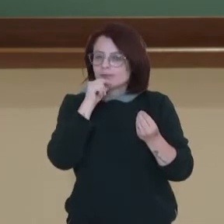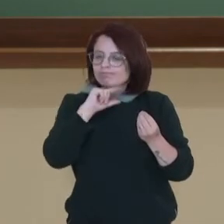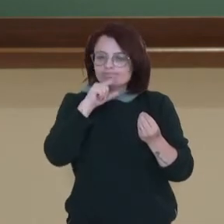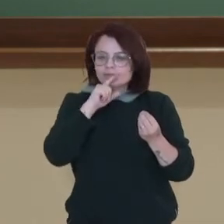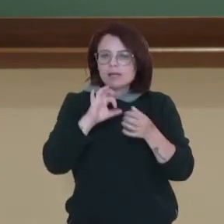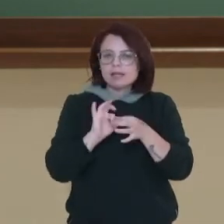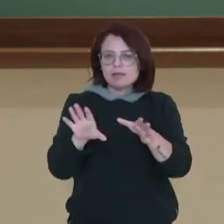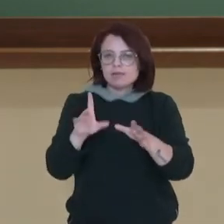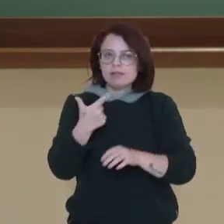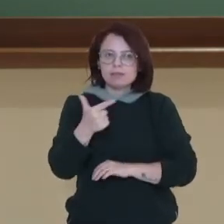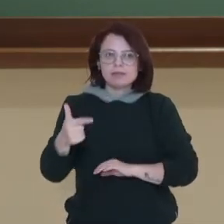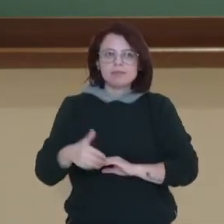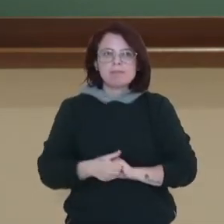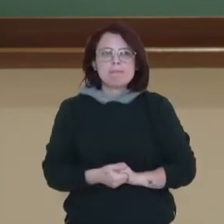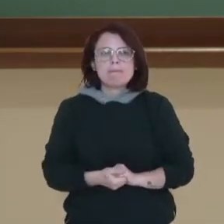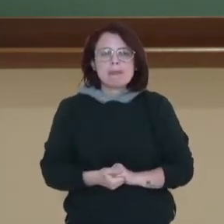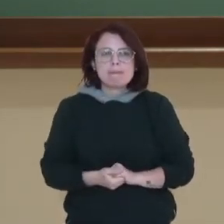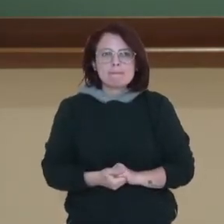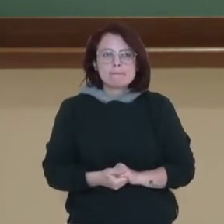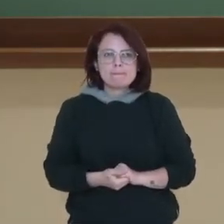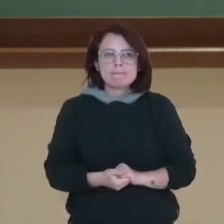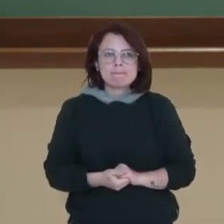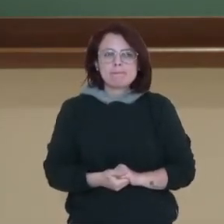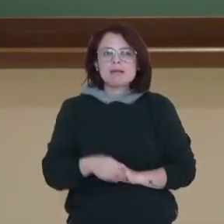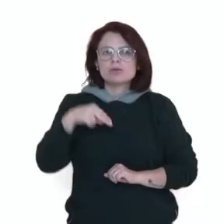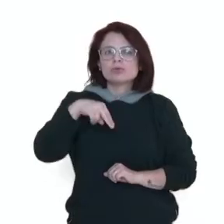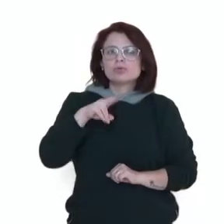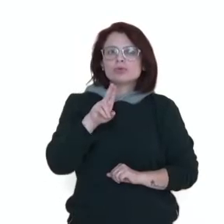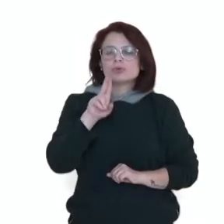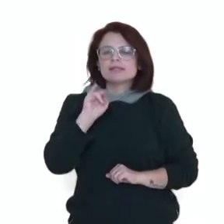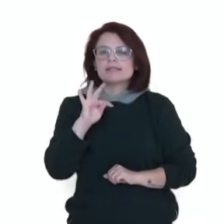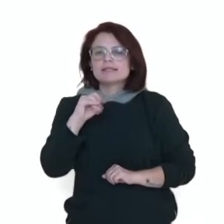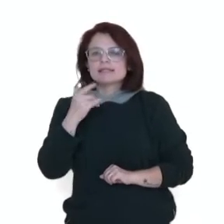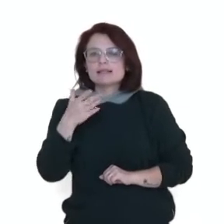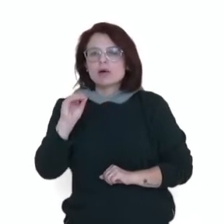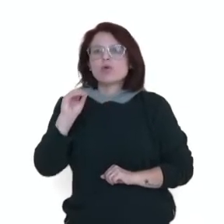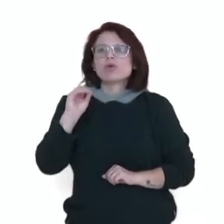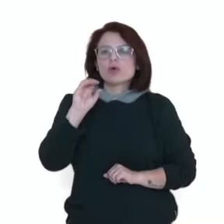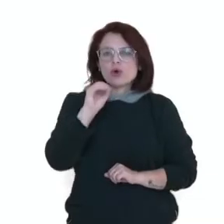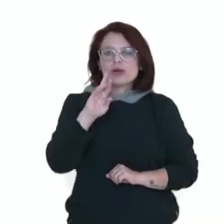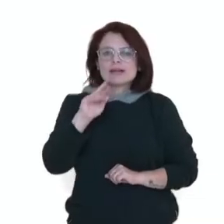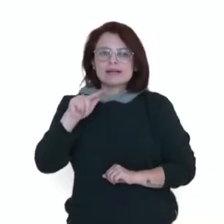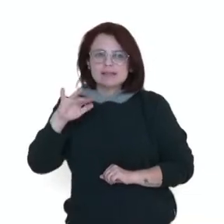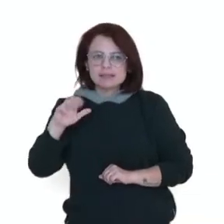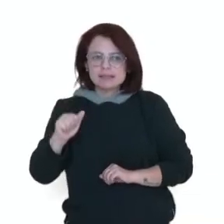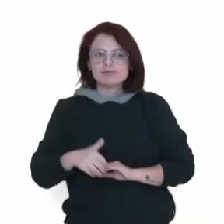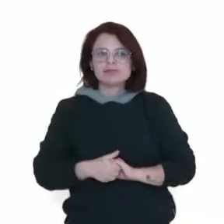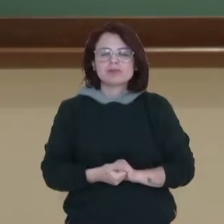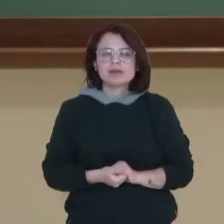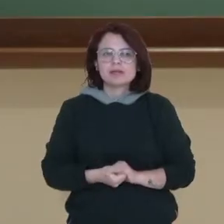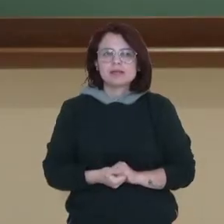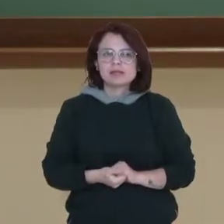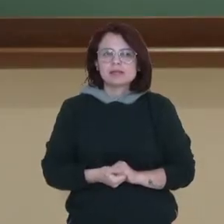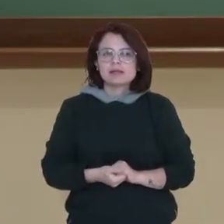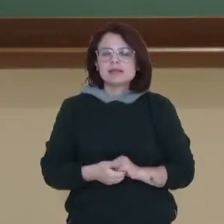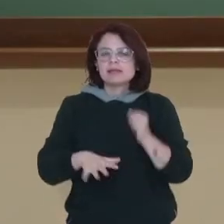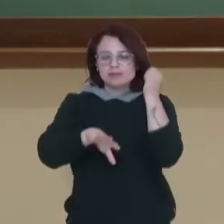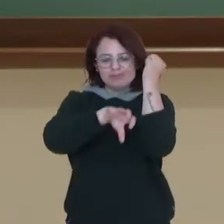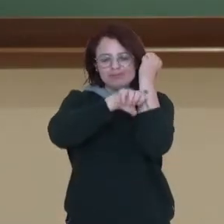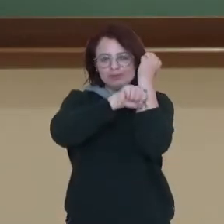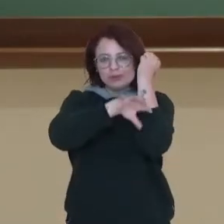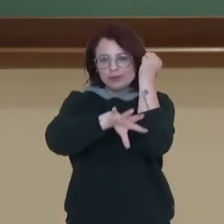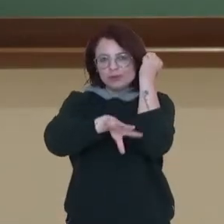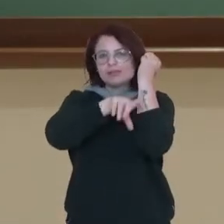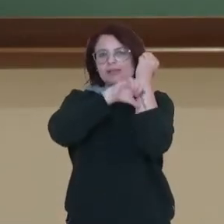entrar, ok? E a nutrição orgânica das plantas, né? Como eu falei, essa transpiração, por exemplo, ela